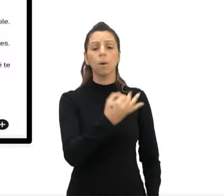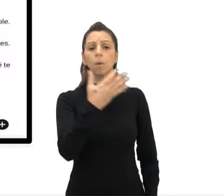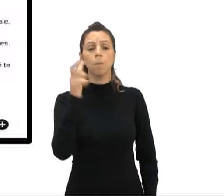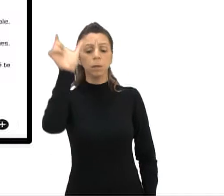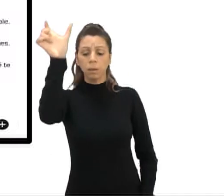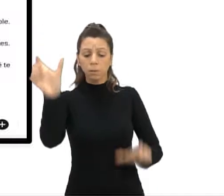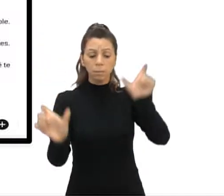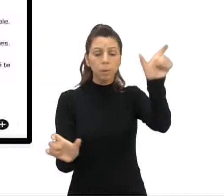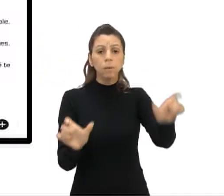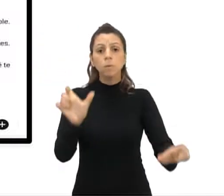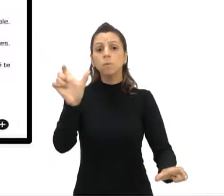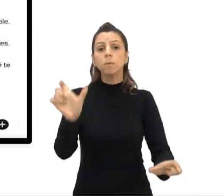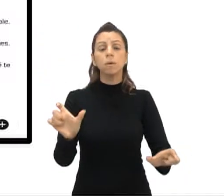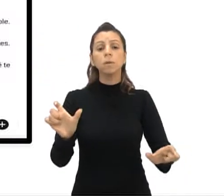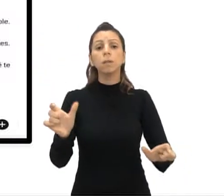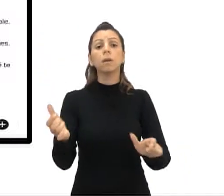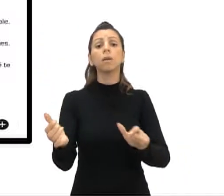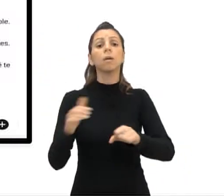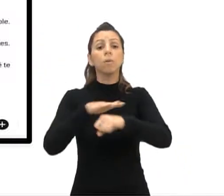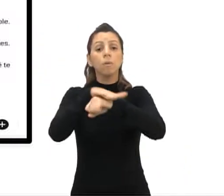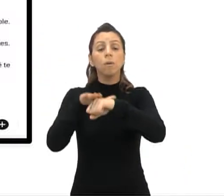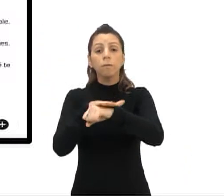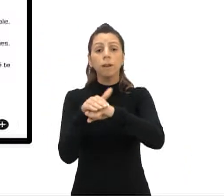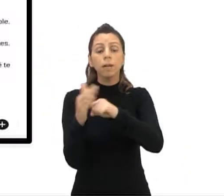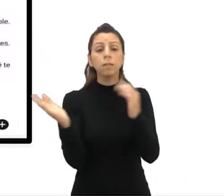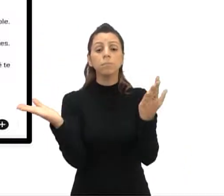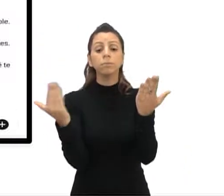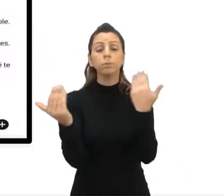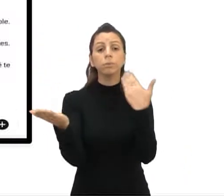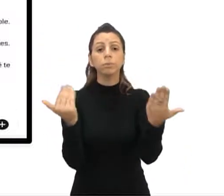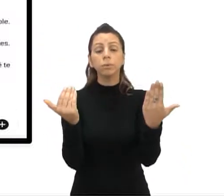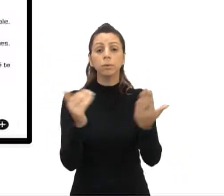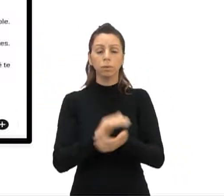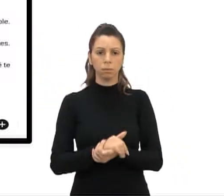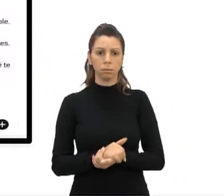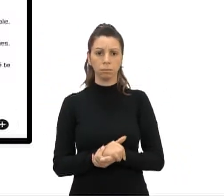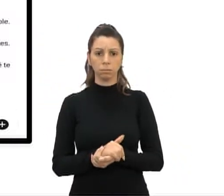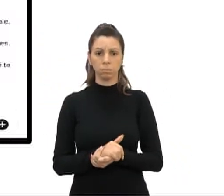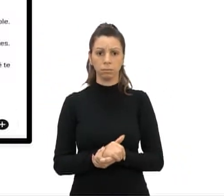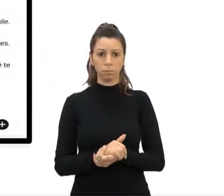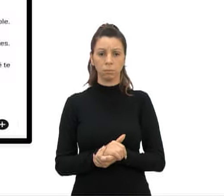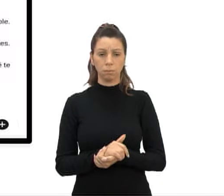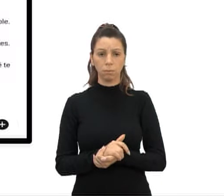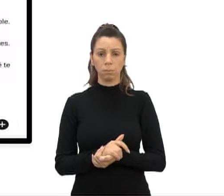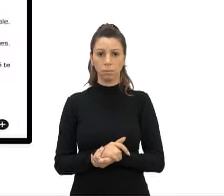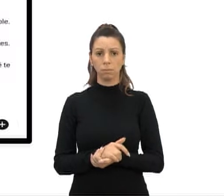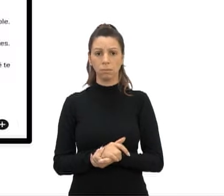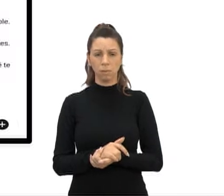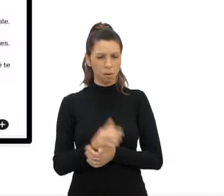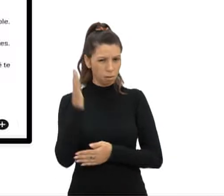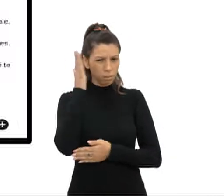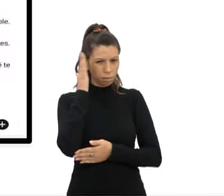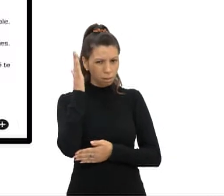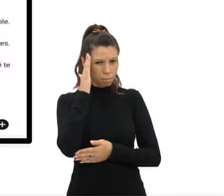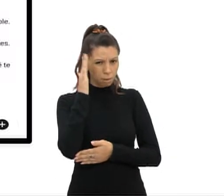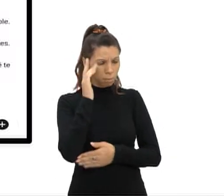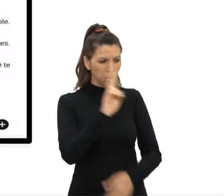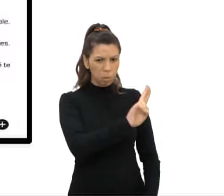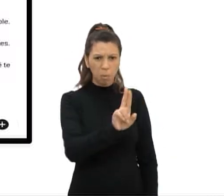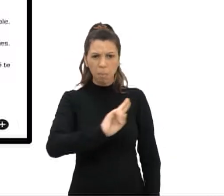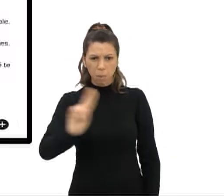pessoas conversam ali? Sabemos o nome de todas essas pessoas, de todos esses usuários? Sim ou